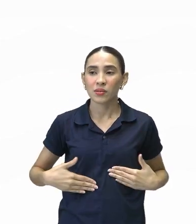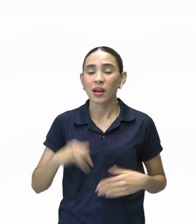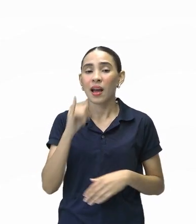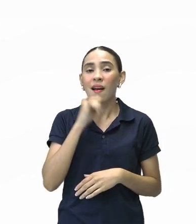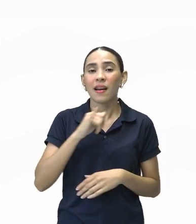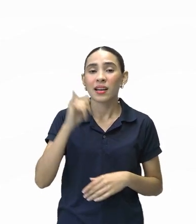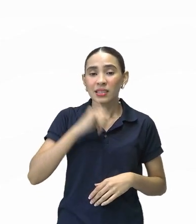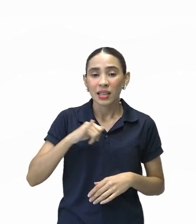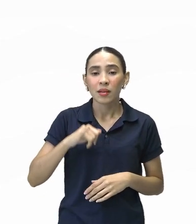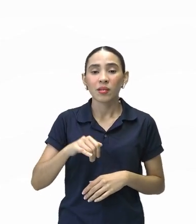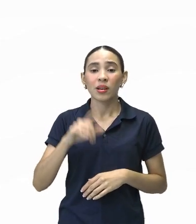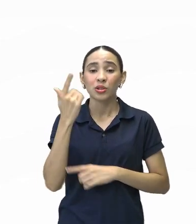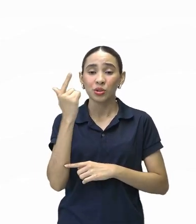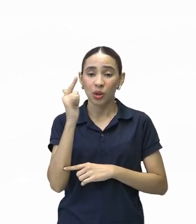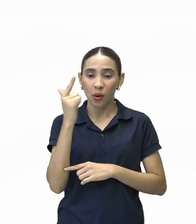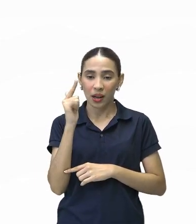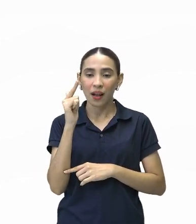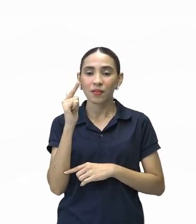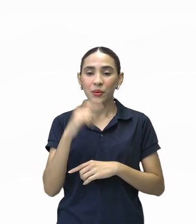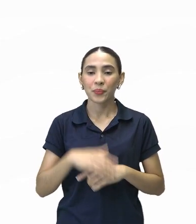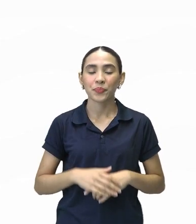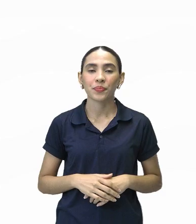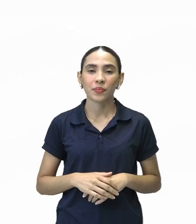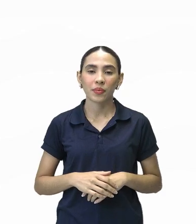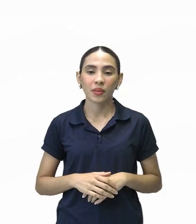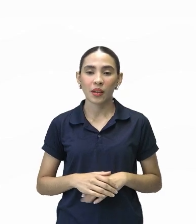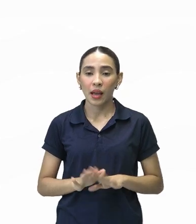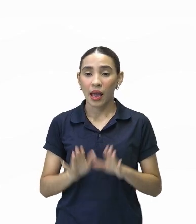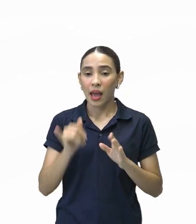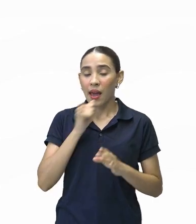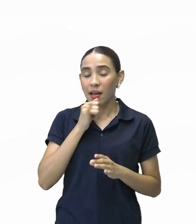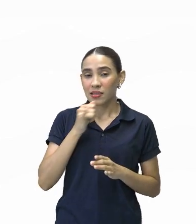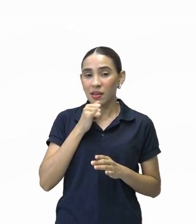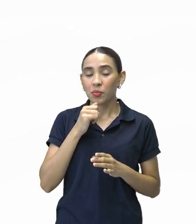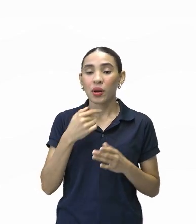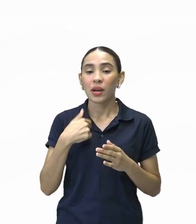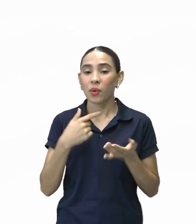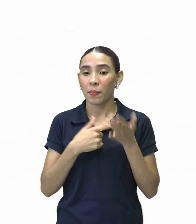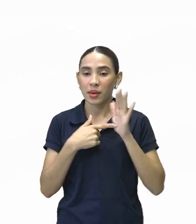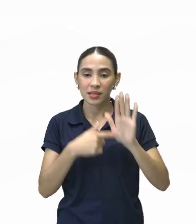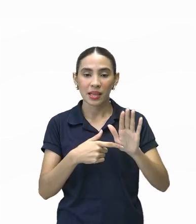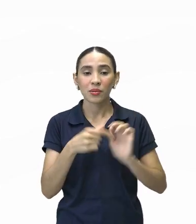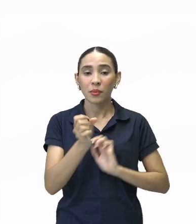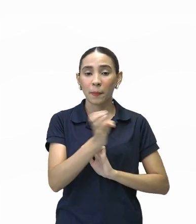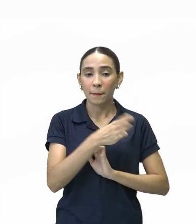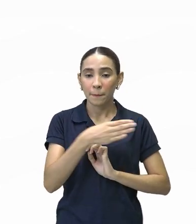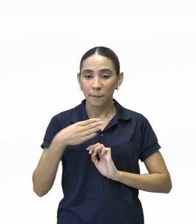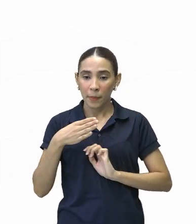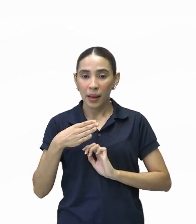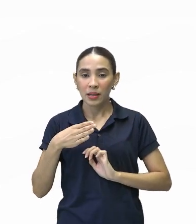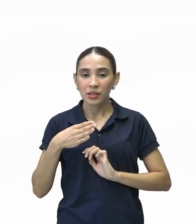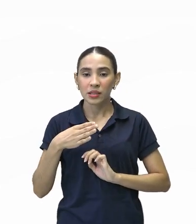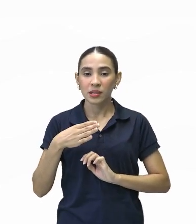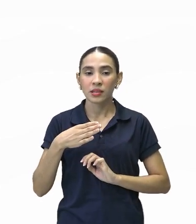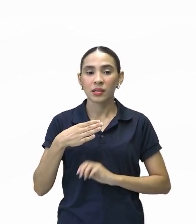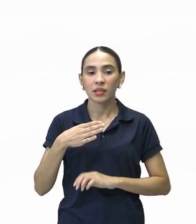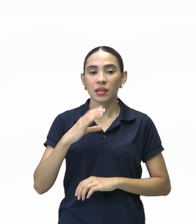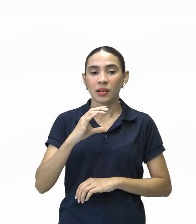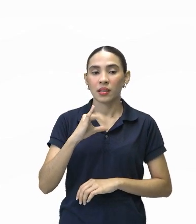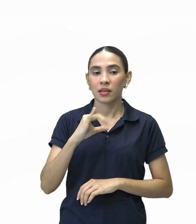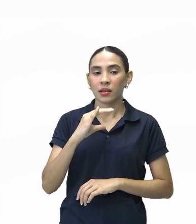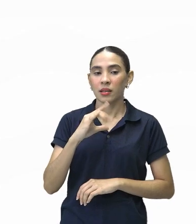caso, isolamento geográfico. Como exemplo, trago para vocês aí os peixes ciclídeos em